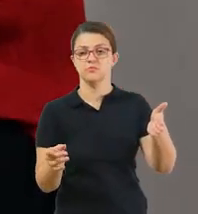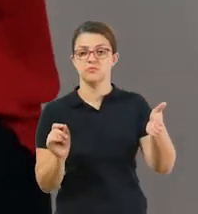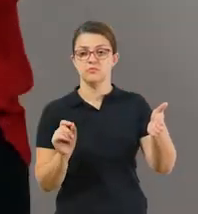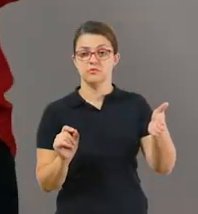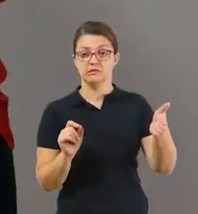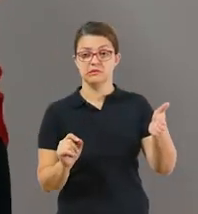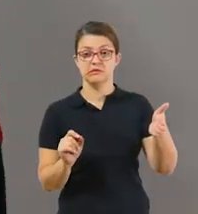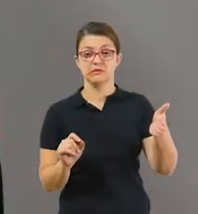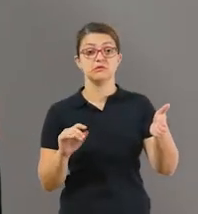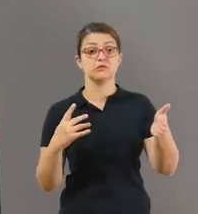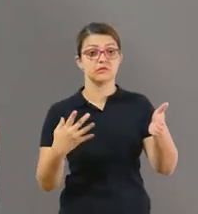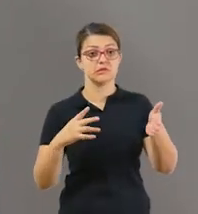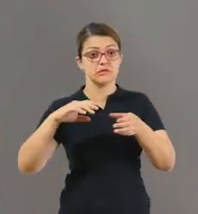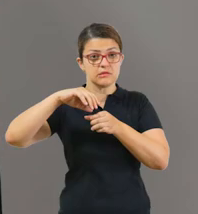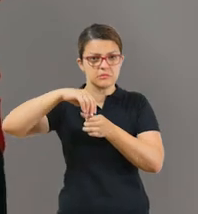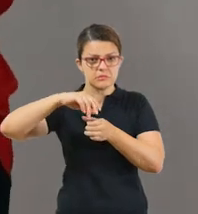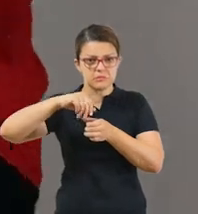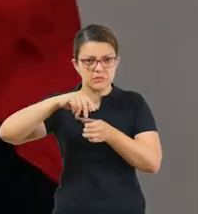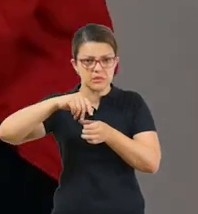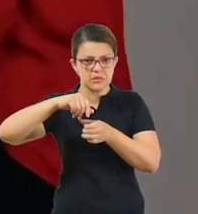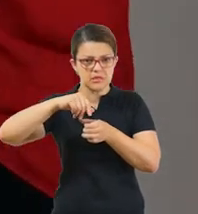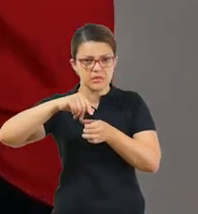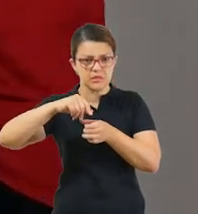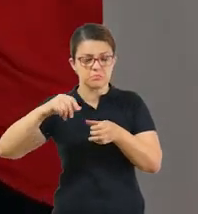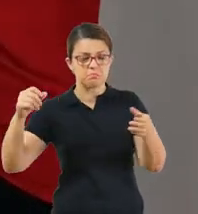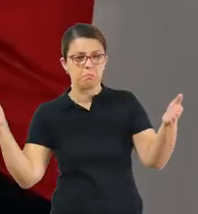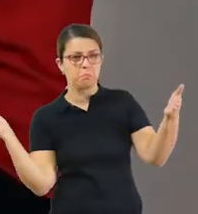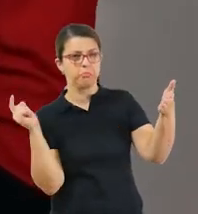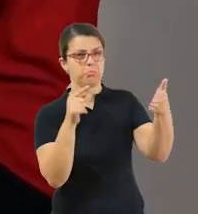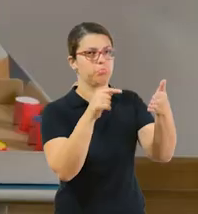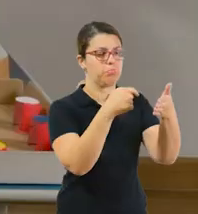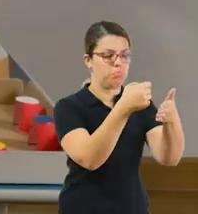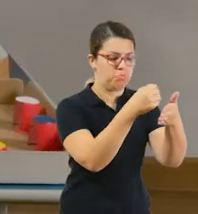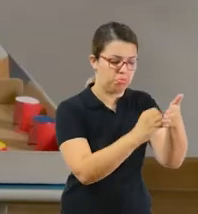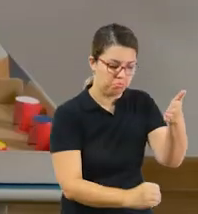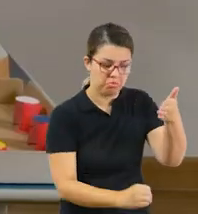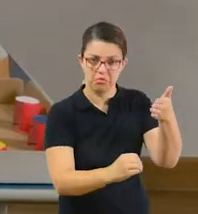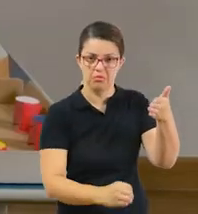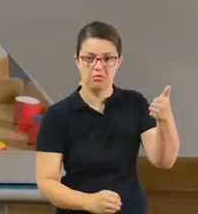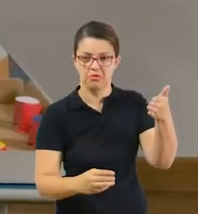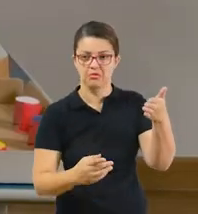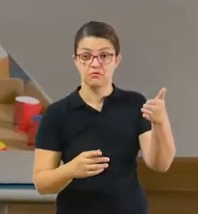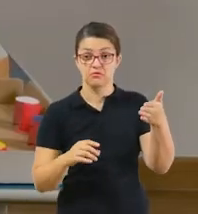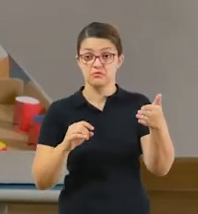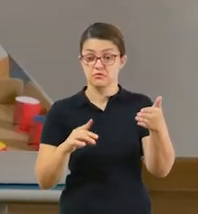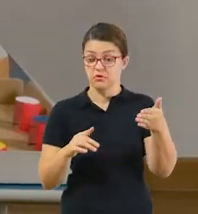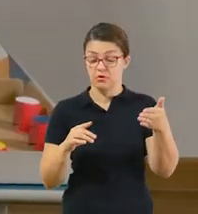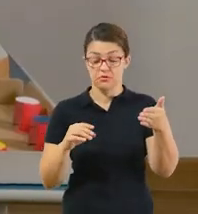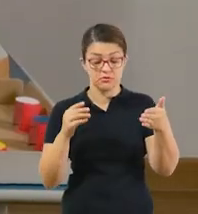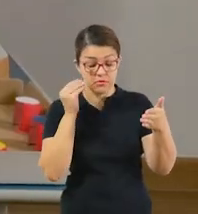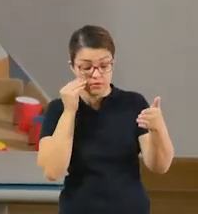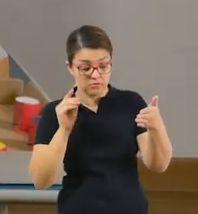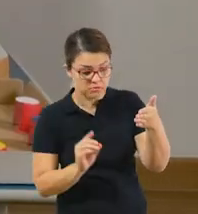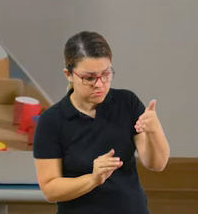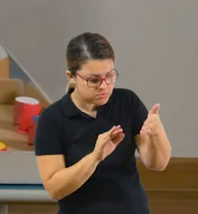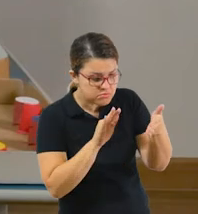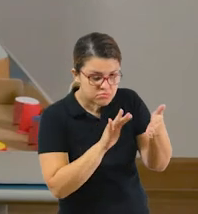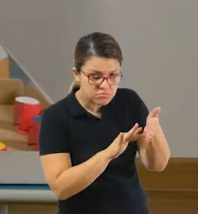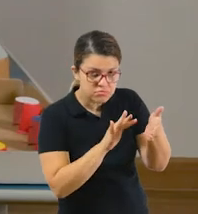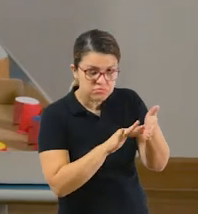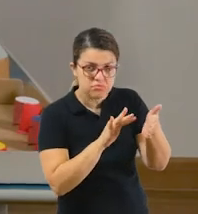Vai ficando. A tampinha de garrafa pet, ela não vai grudar. Para as crianças de berçário 1, você deixa só que ela